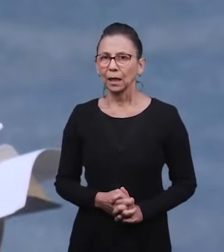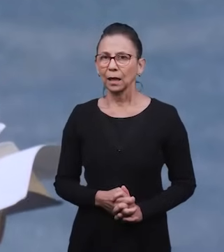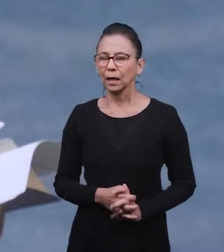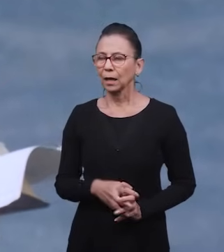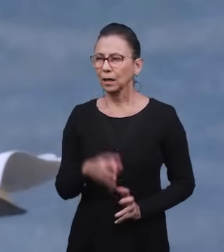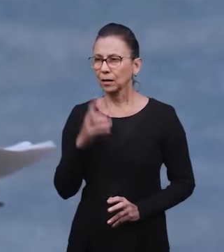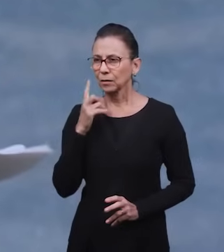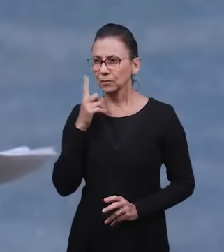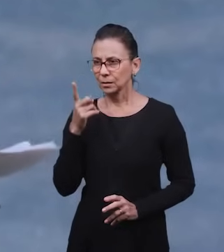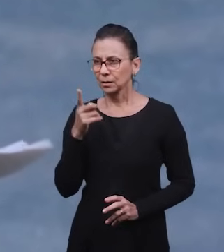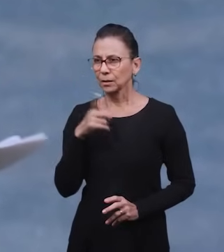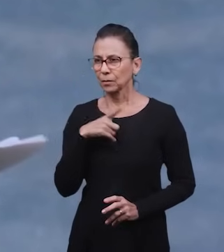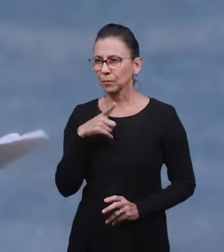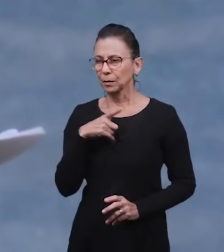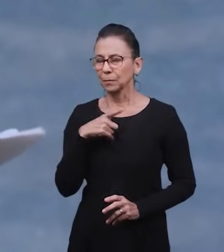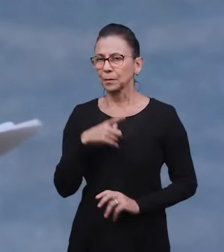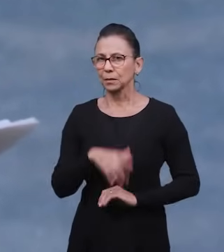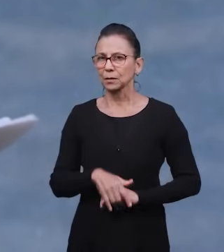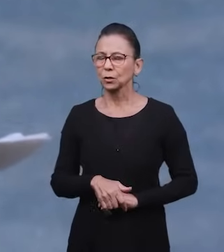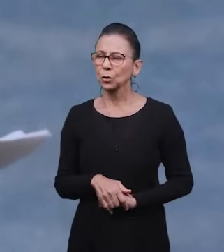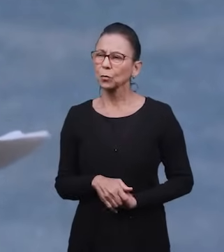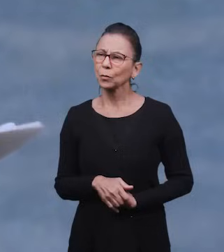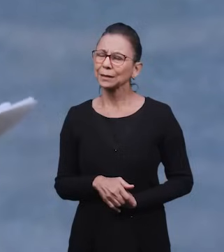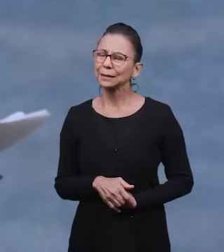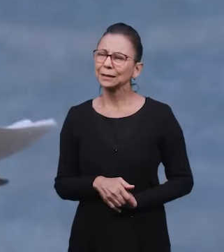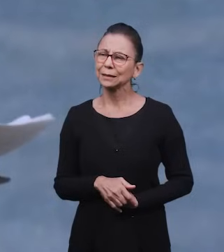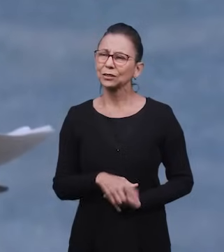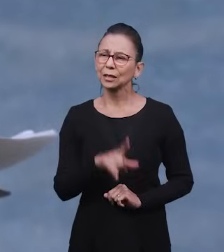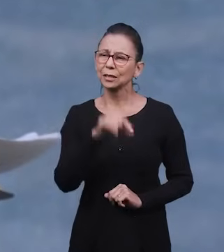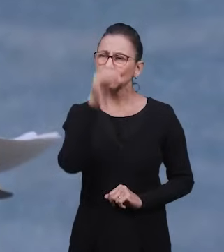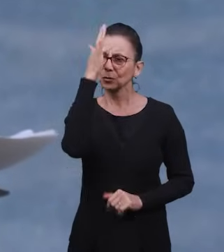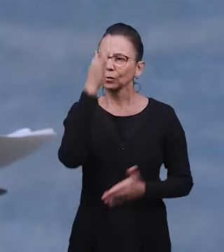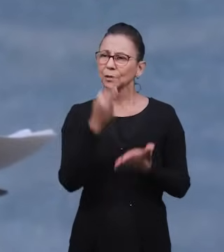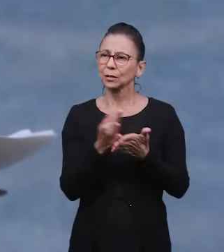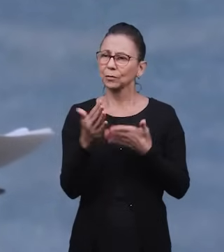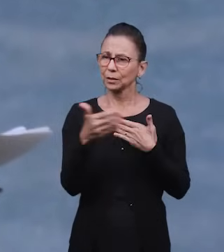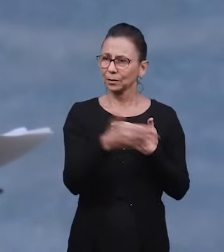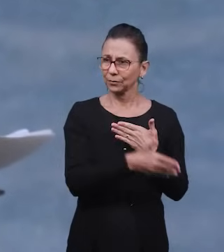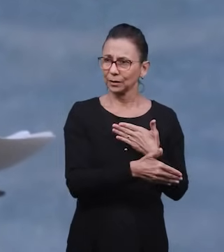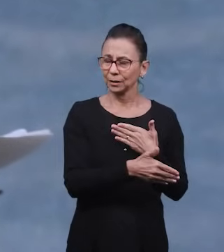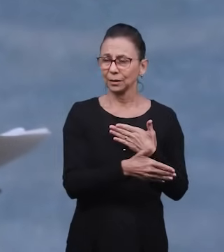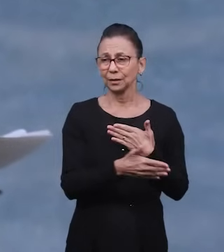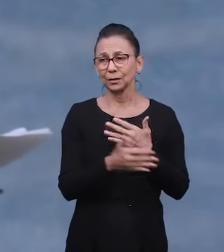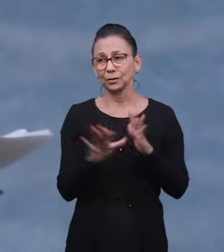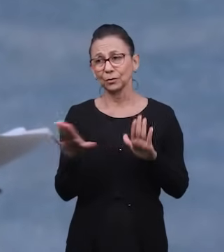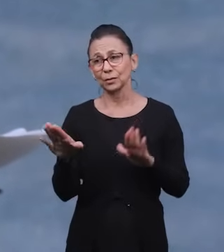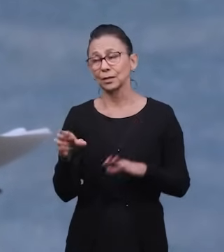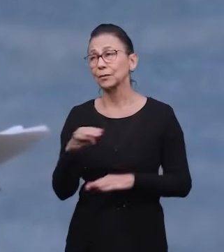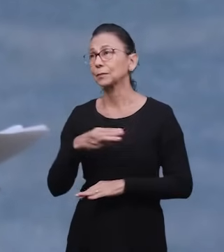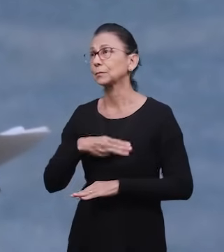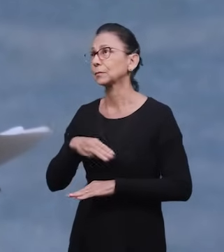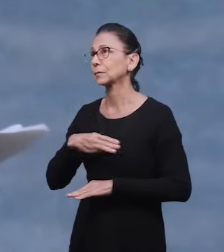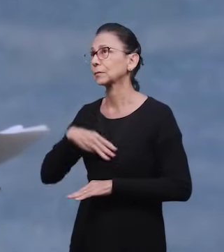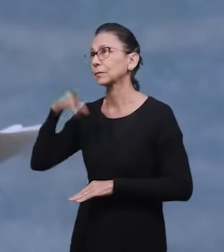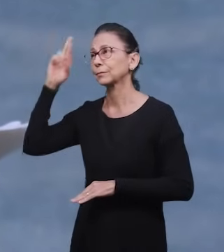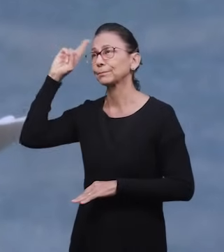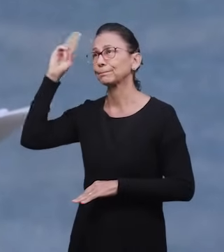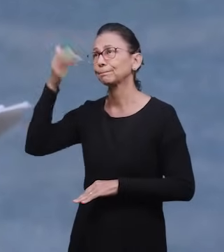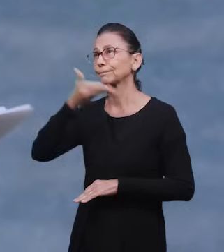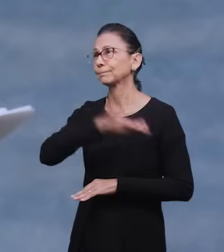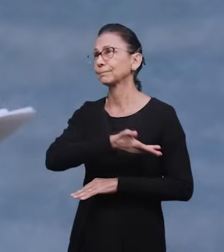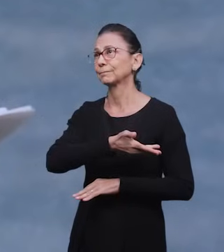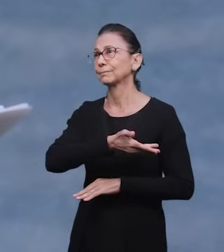pessoa próxima, comete apostasia. Bem, se ela já definiu para apostasia, você vai ter que pedir Senhor,